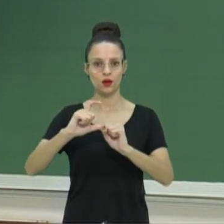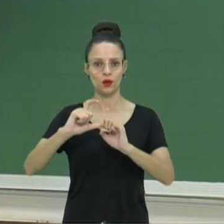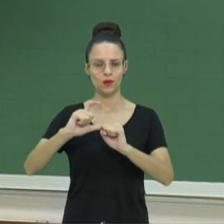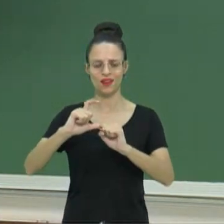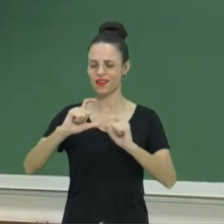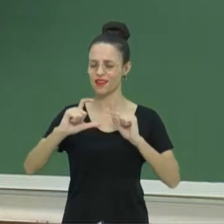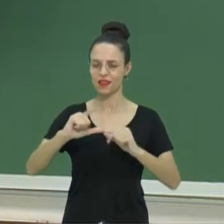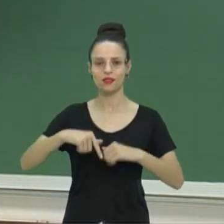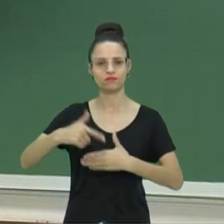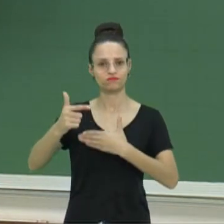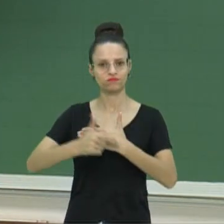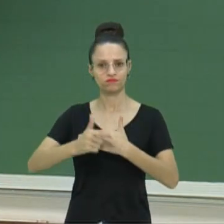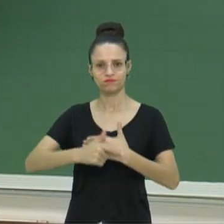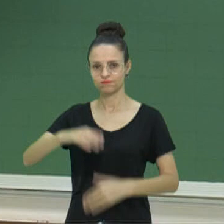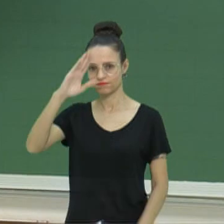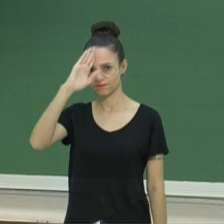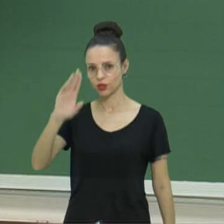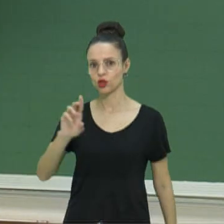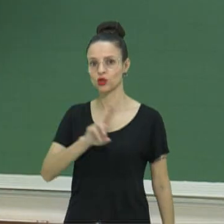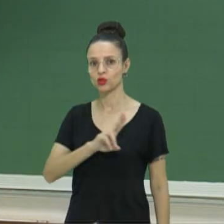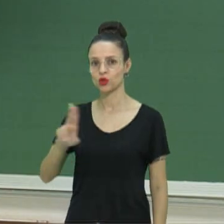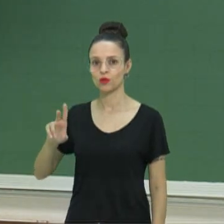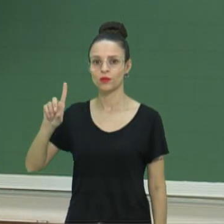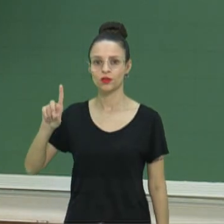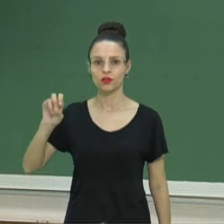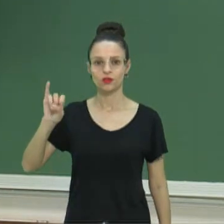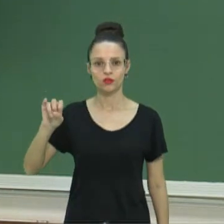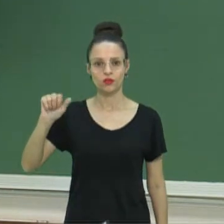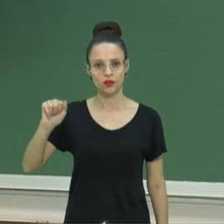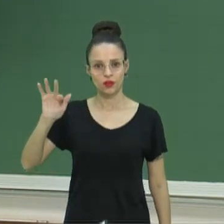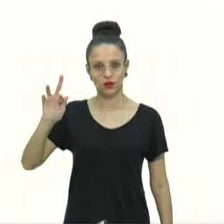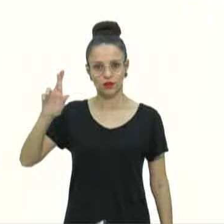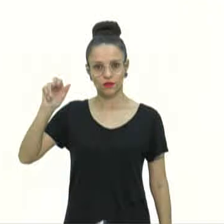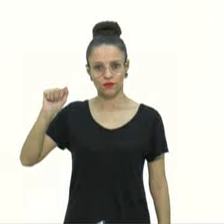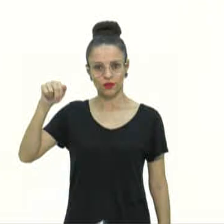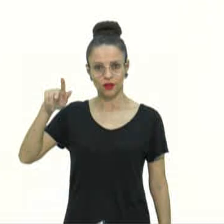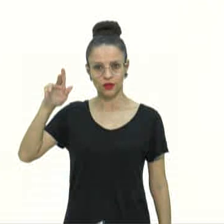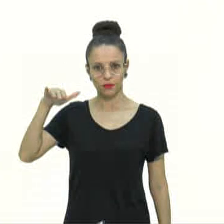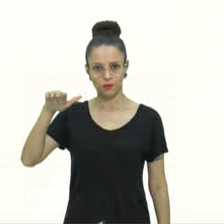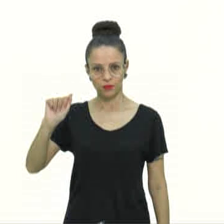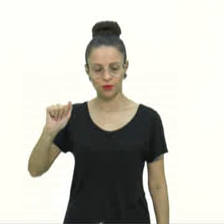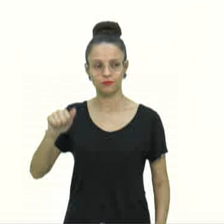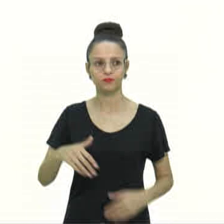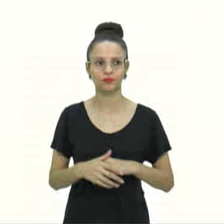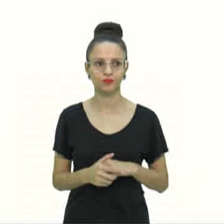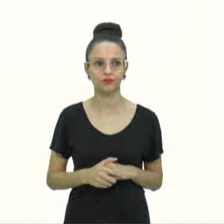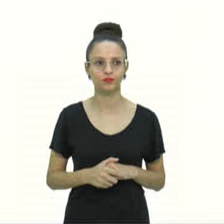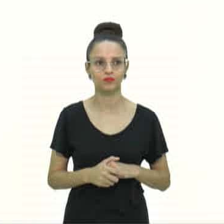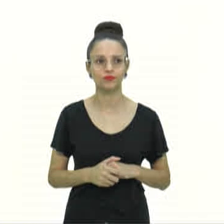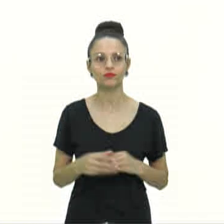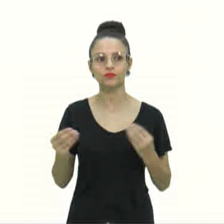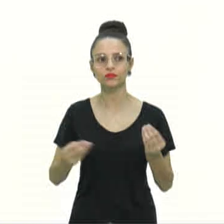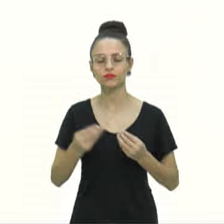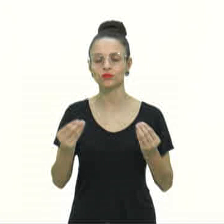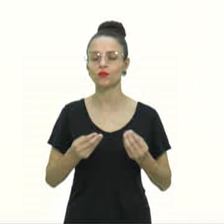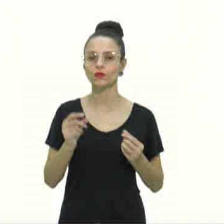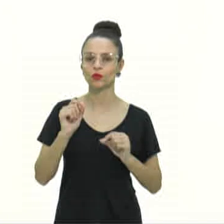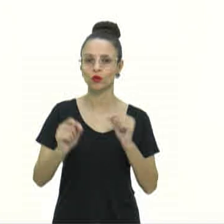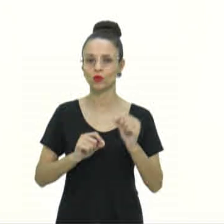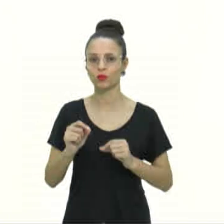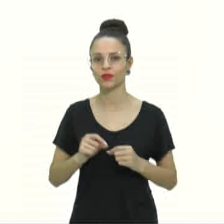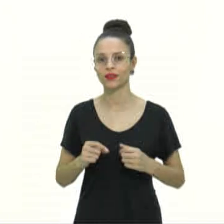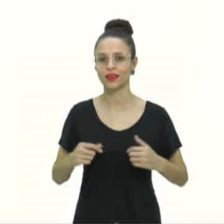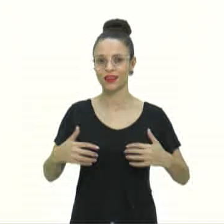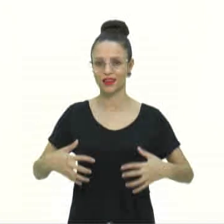da respiração, é chamado de diafragma. Então a origem dele é na face interna das 6